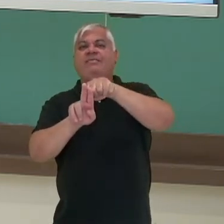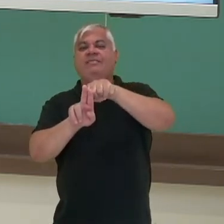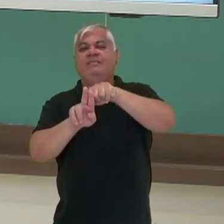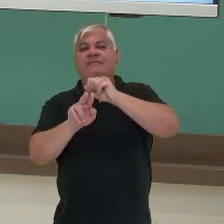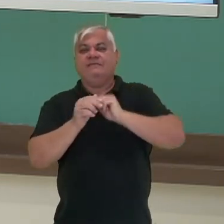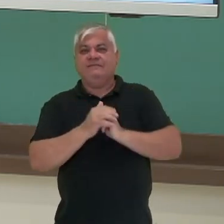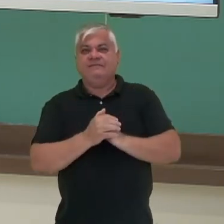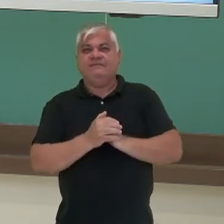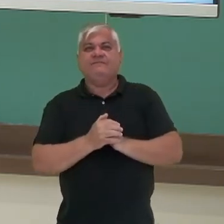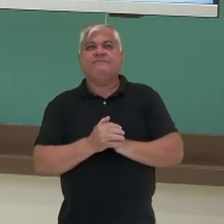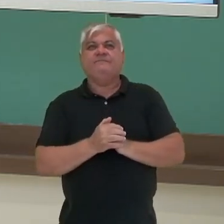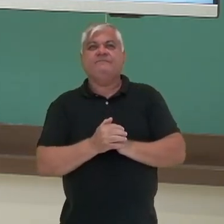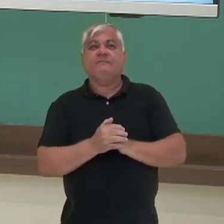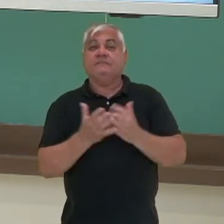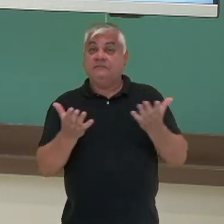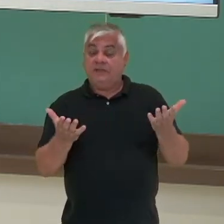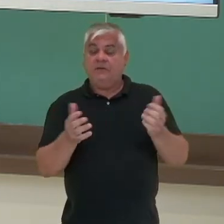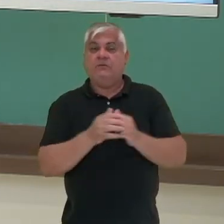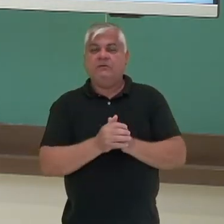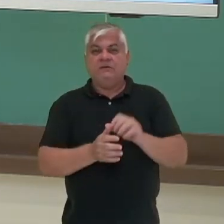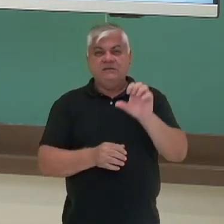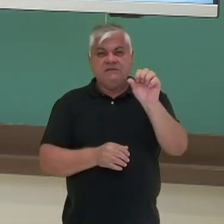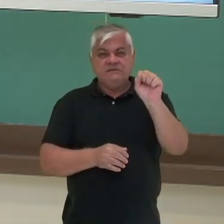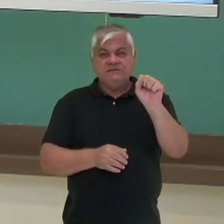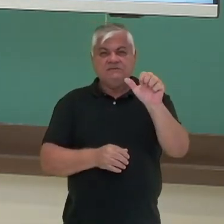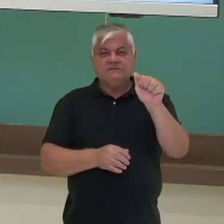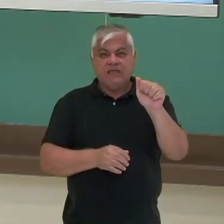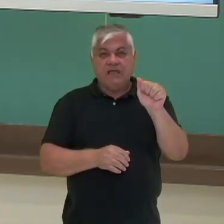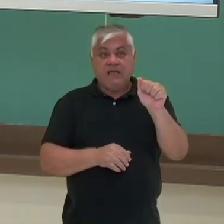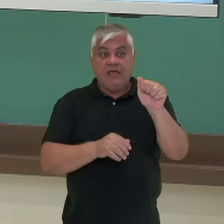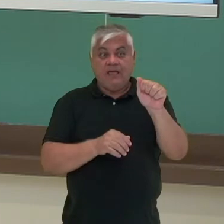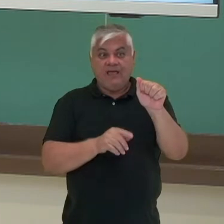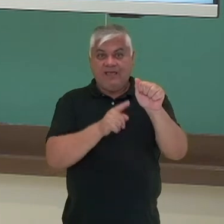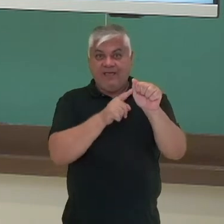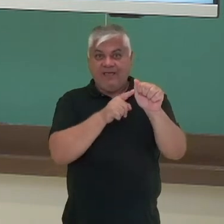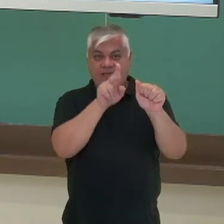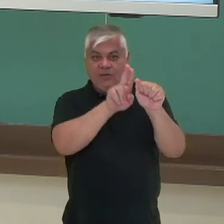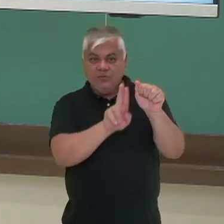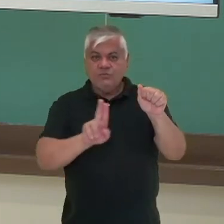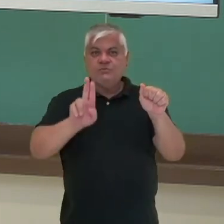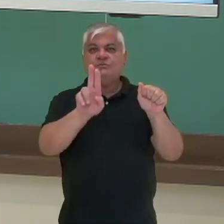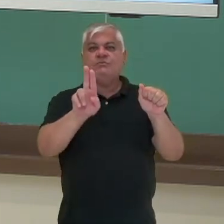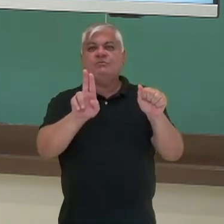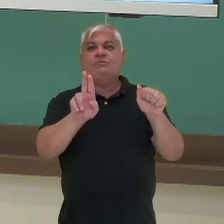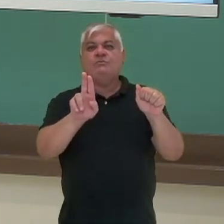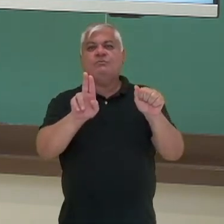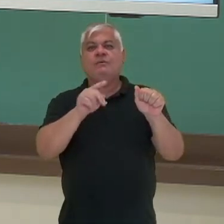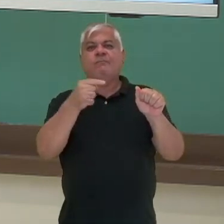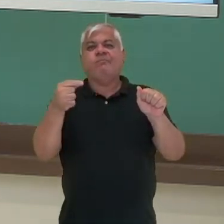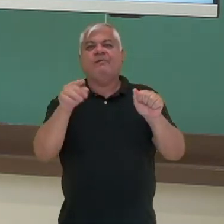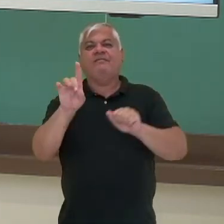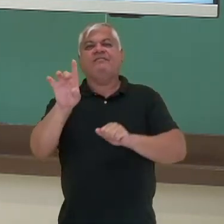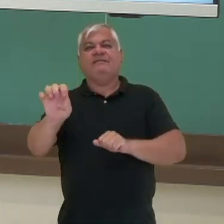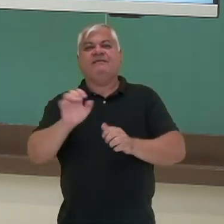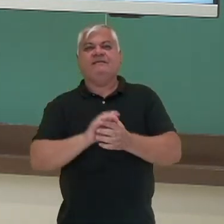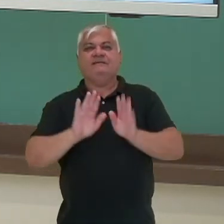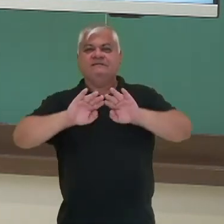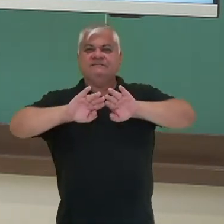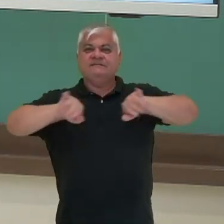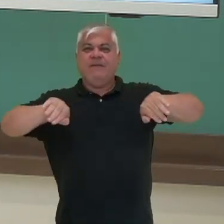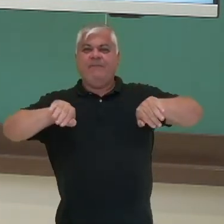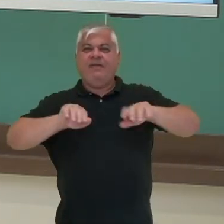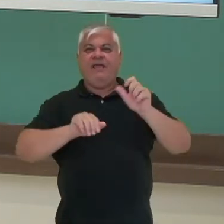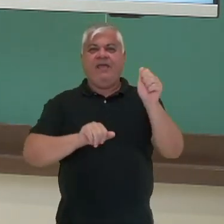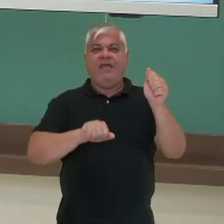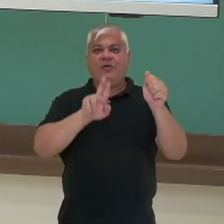tá? Beleza? Então, quando eu tiver I ou U, nessas situações aqui mencionadas, né? Saúde